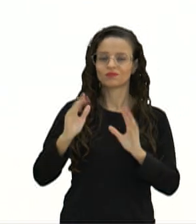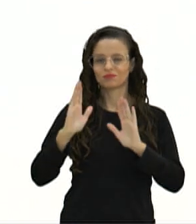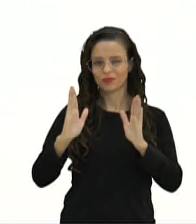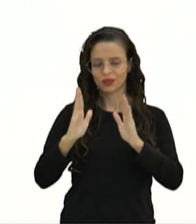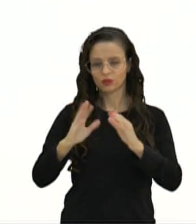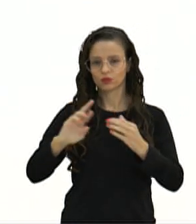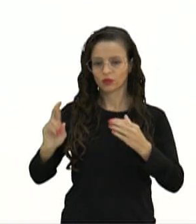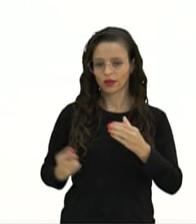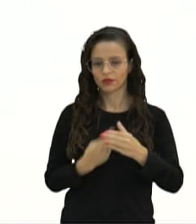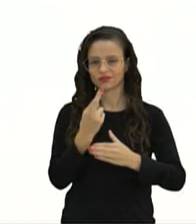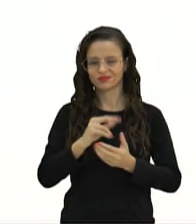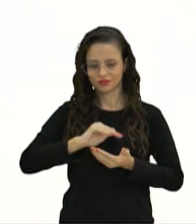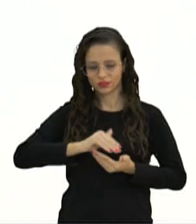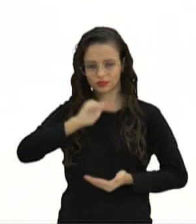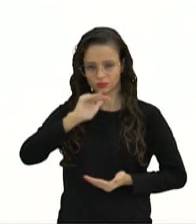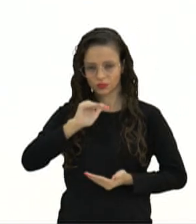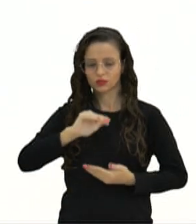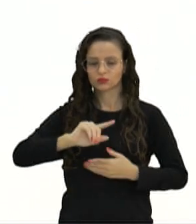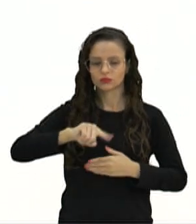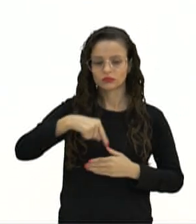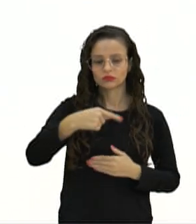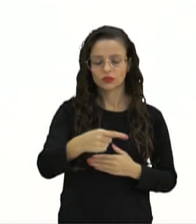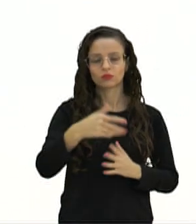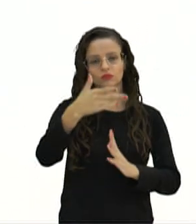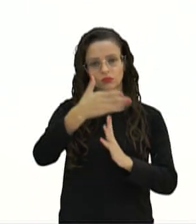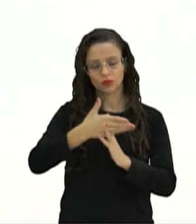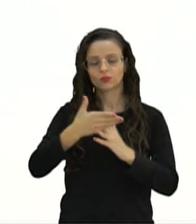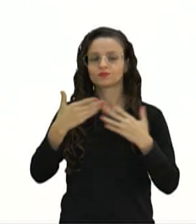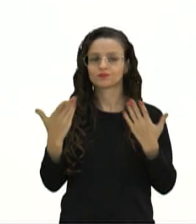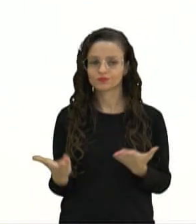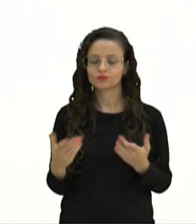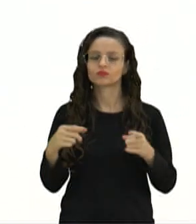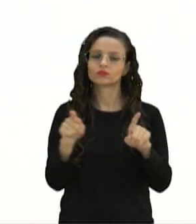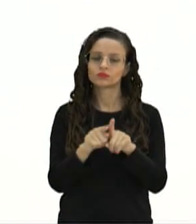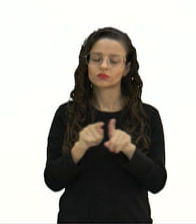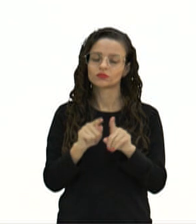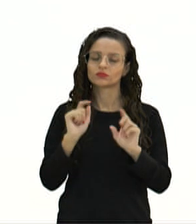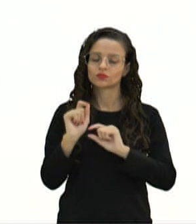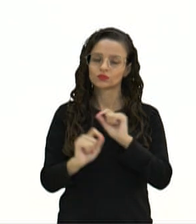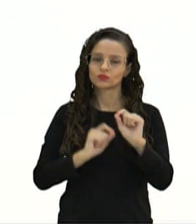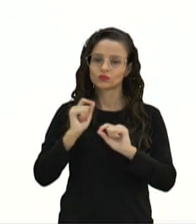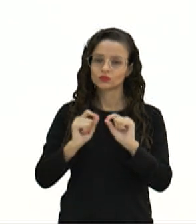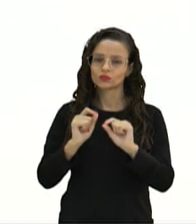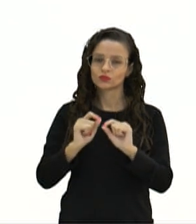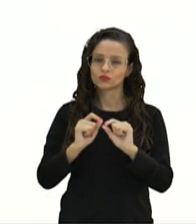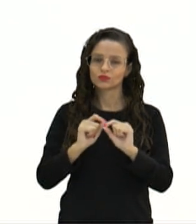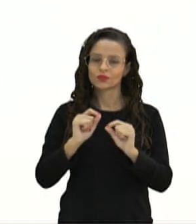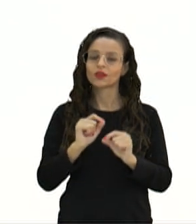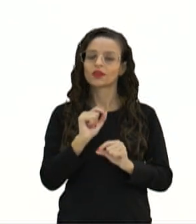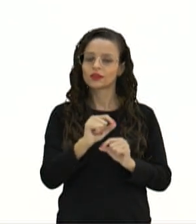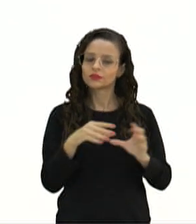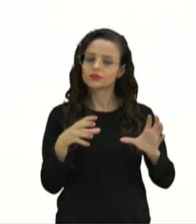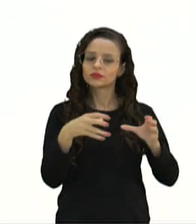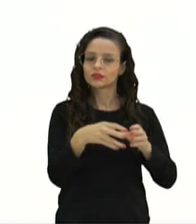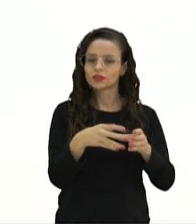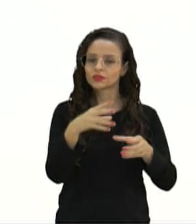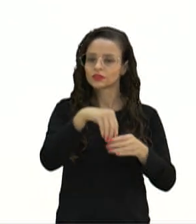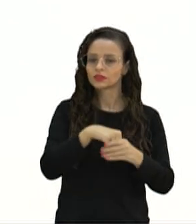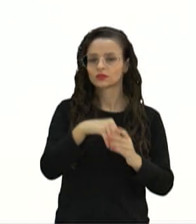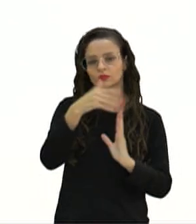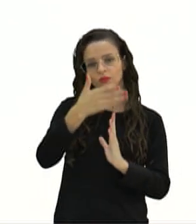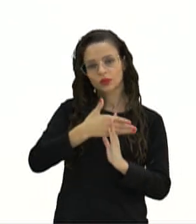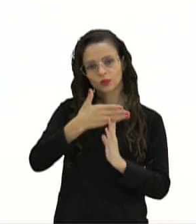Renascimento. E a gente pode também fazer essa classificação do barroco, entendendo